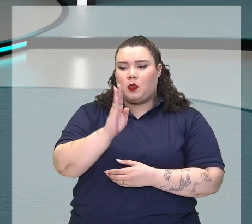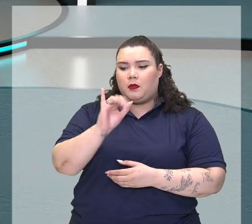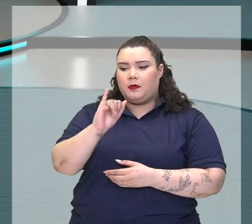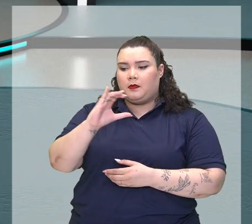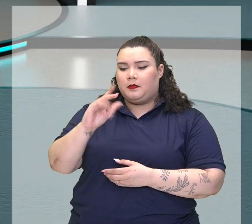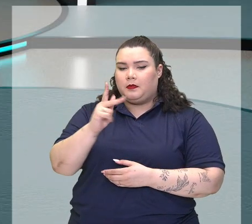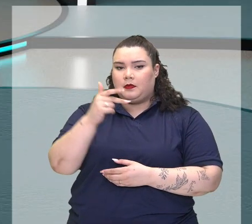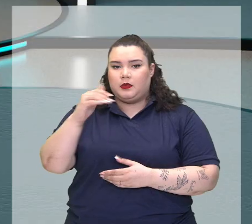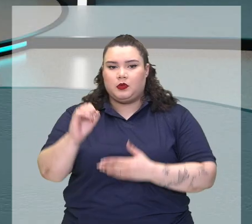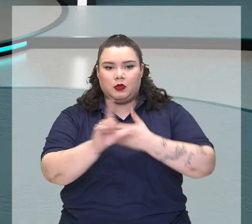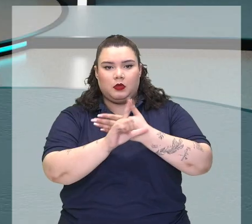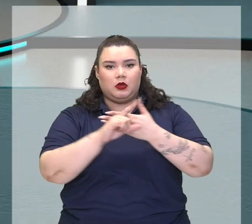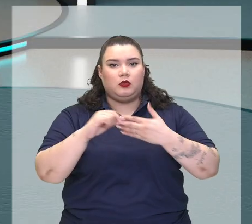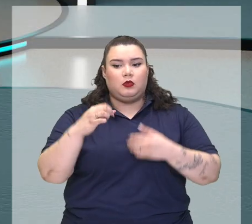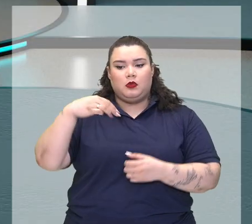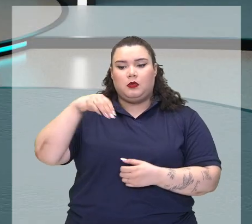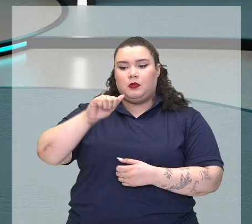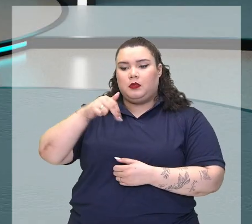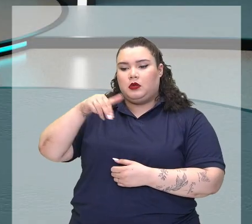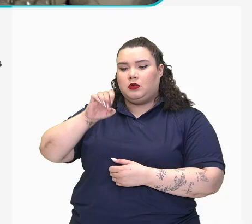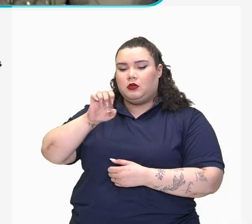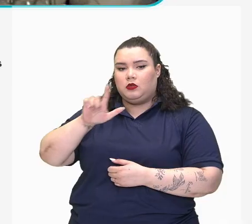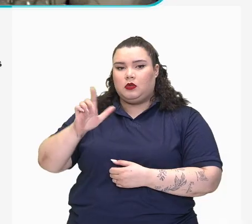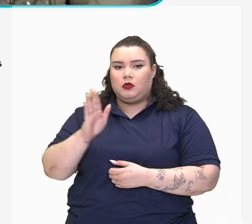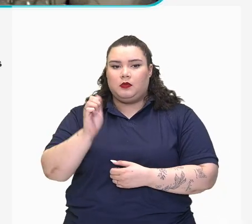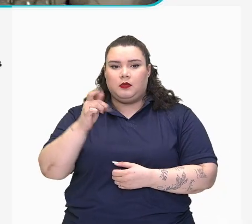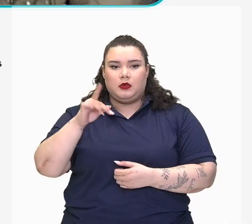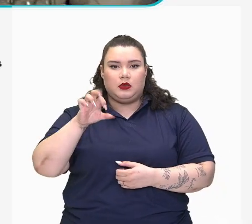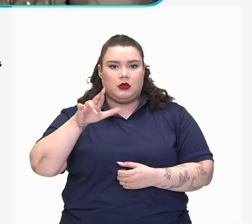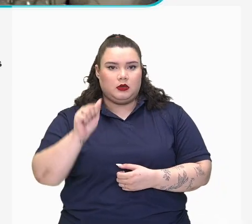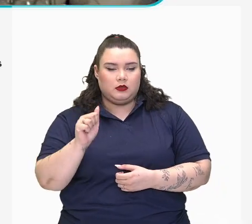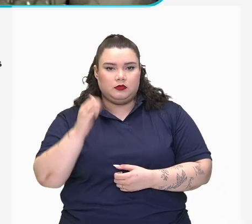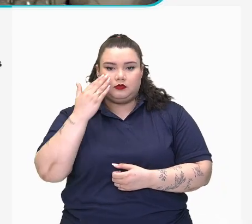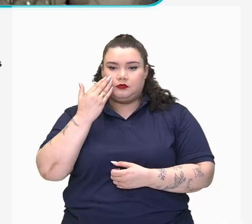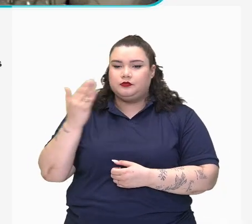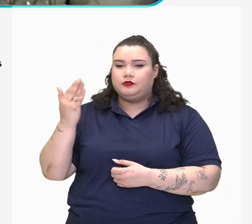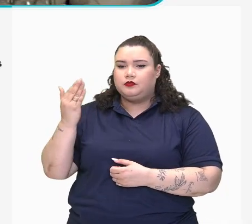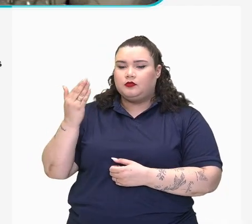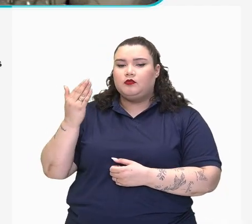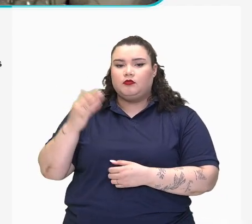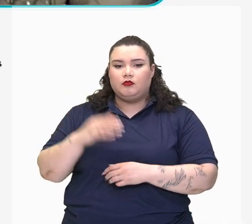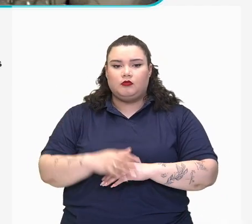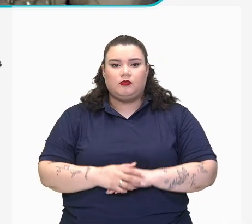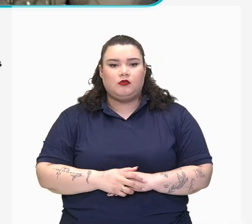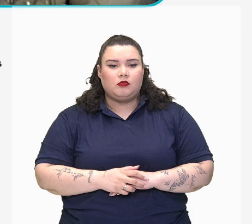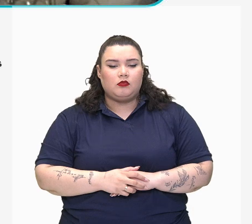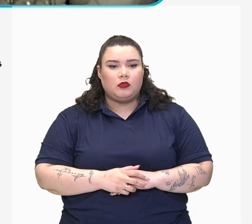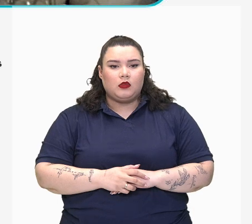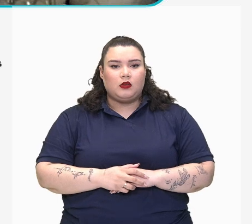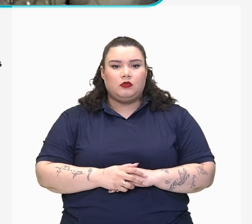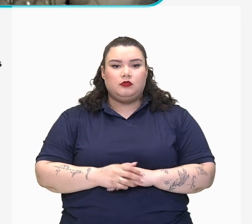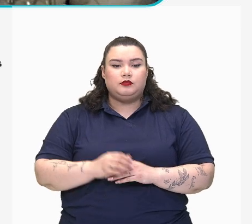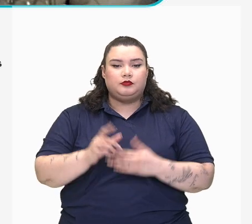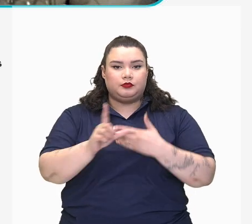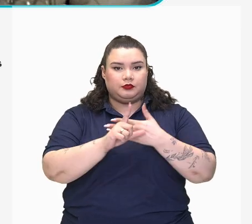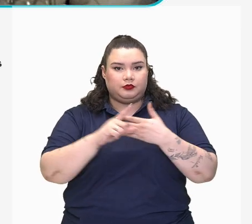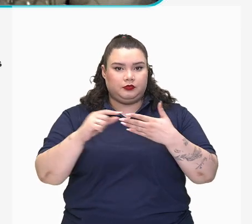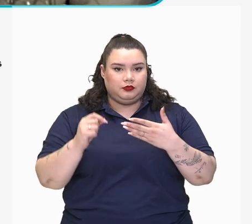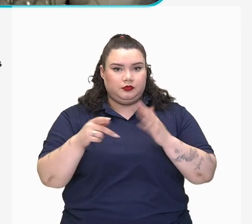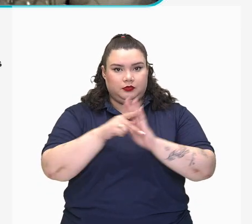grande Manuel Bandeira. Acompanhe aí na tela. O Bicho, de Manuel